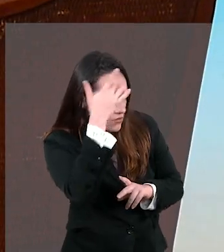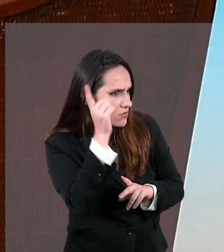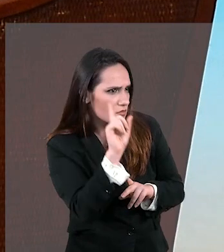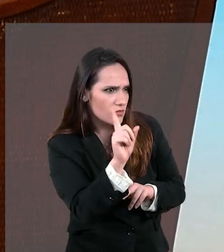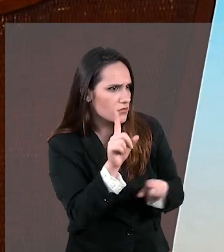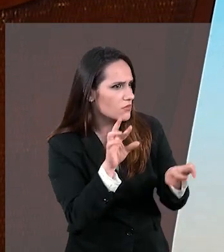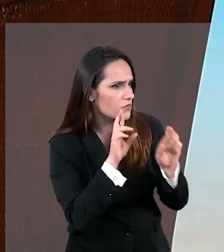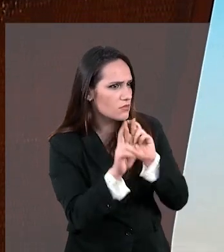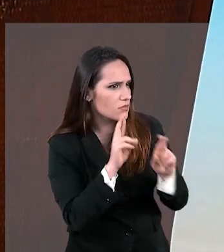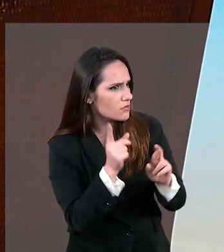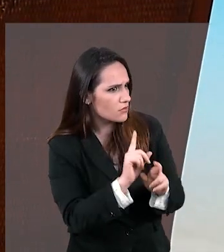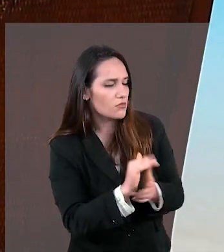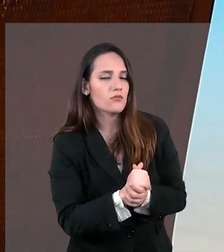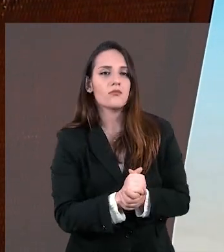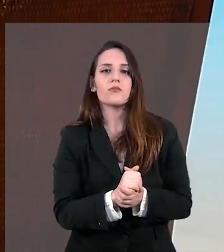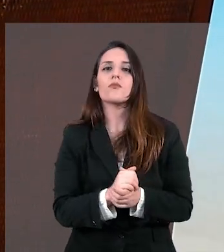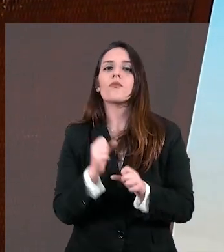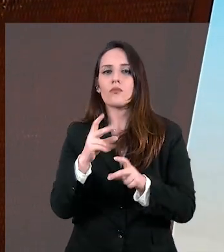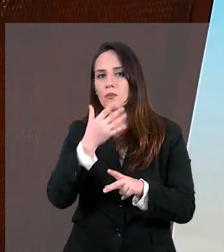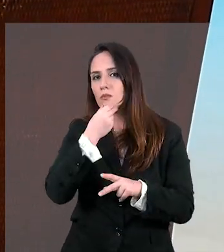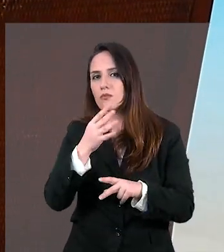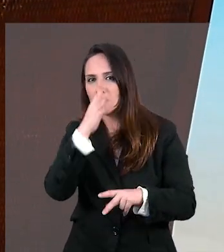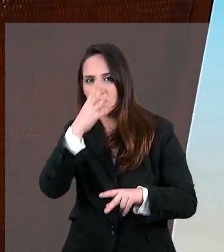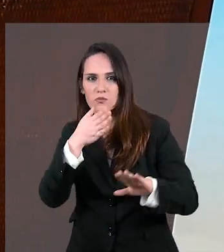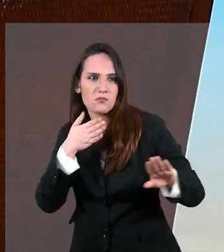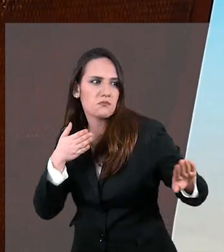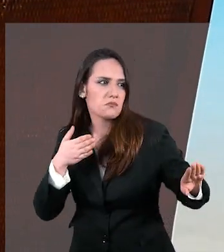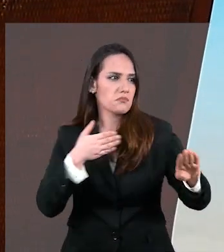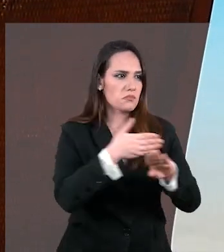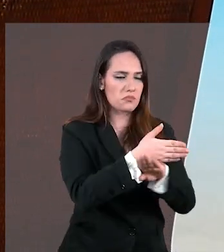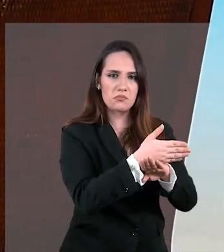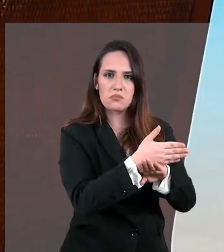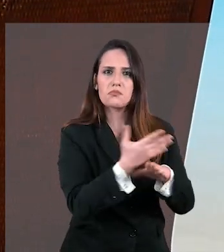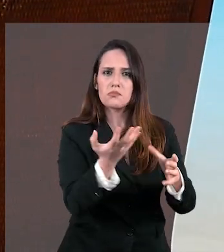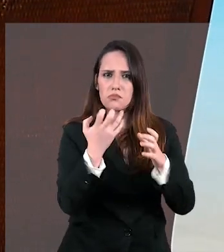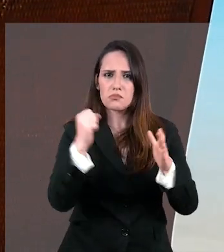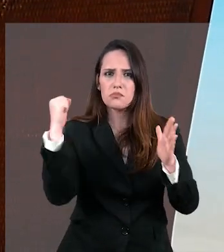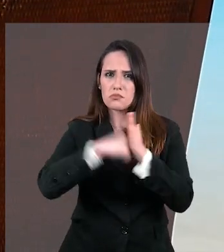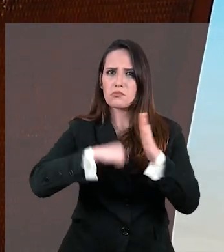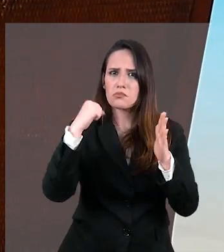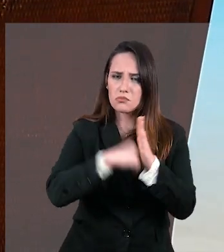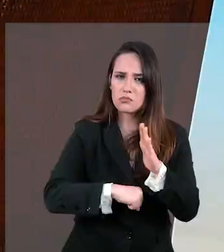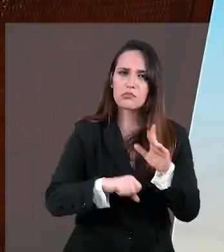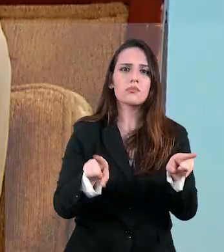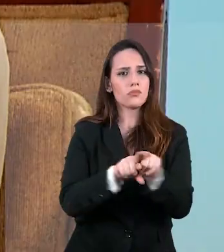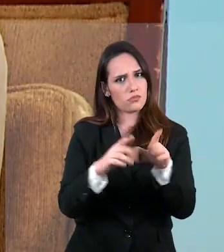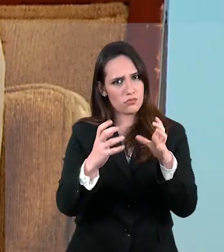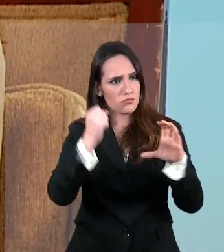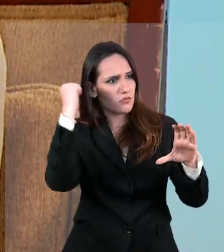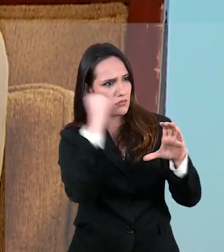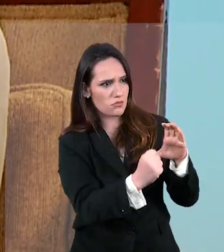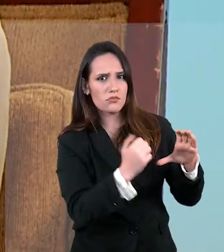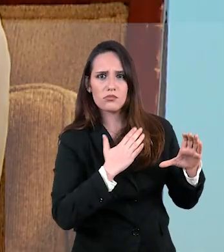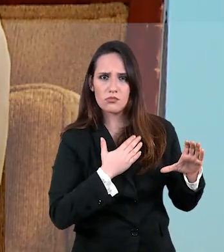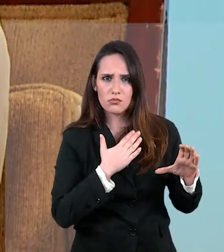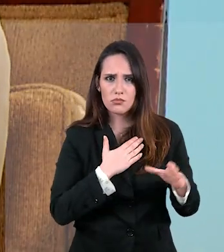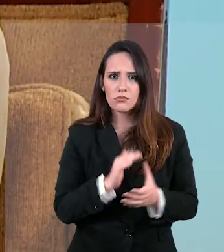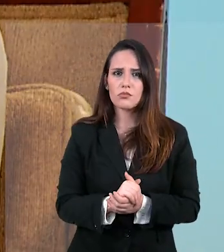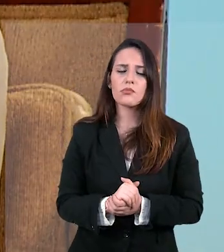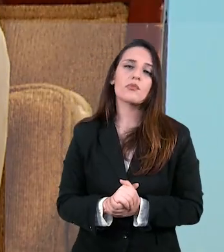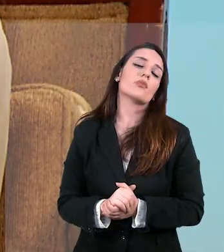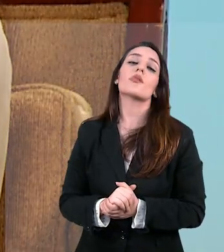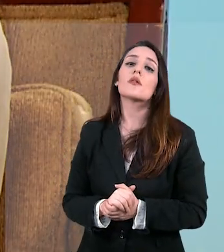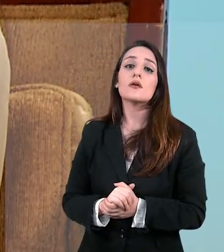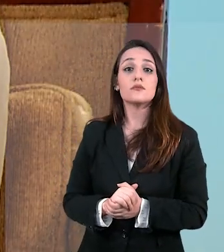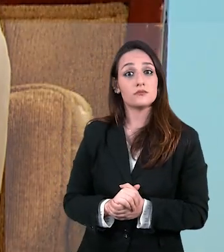de ninguém. Aí ele entrou dentro da minha casa também, na tentativa de me agredir e de me matar, e